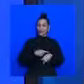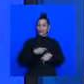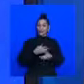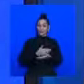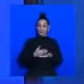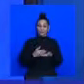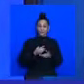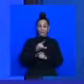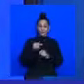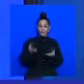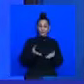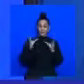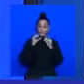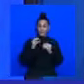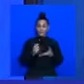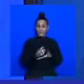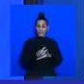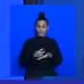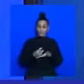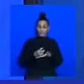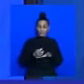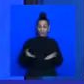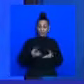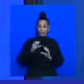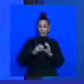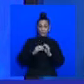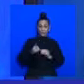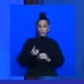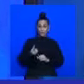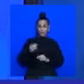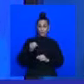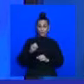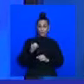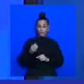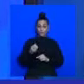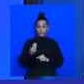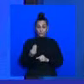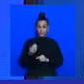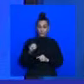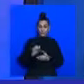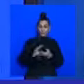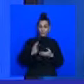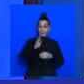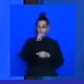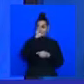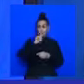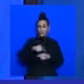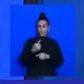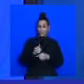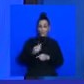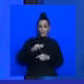Está no ar o sorteio desta noite da Quina. Hoje é o concurso 6.030, com prêmio principal de